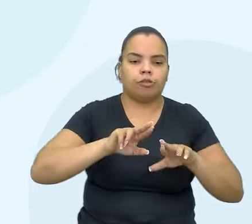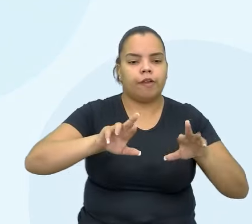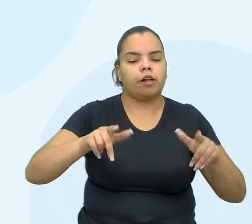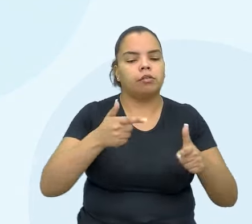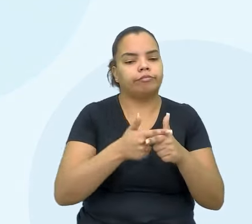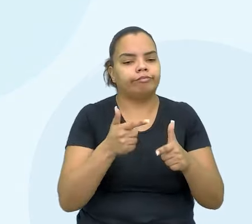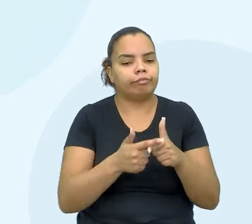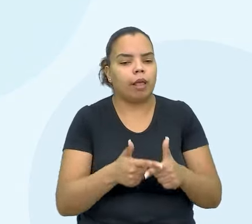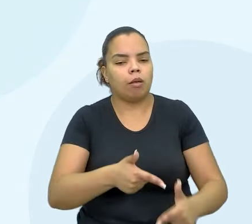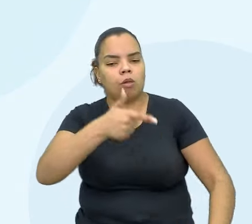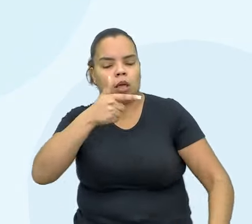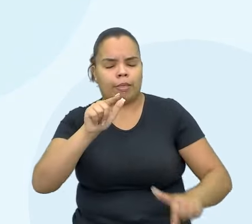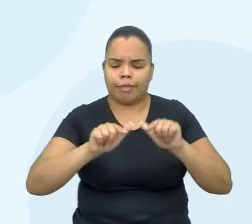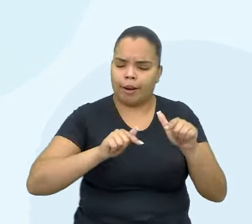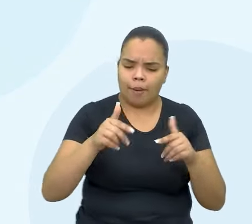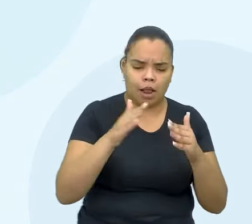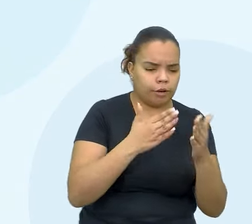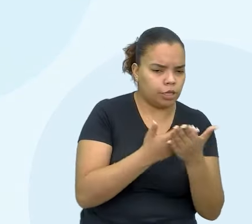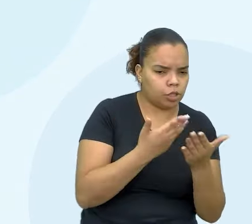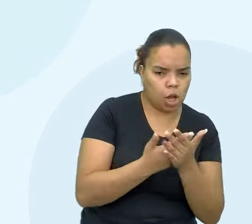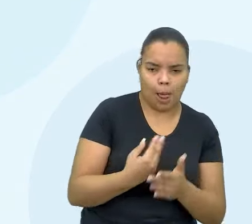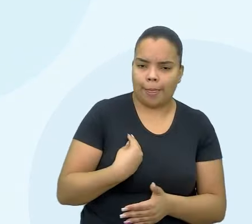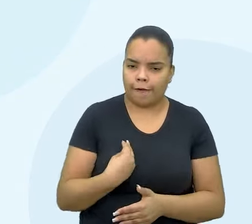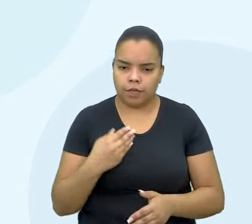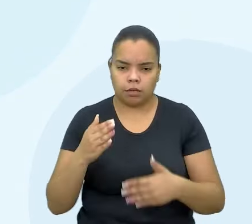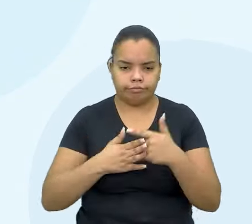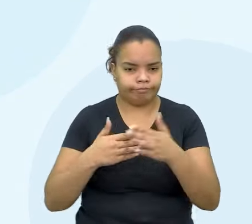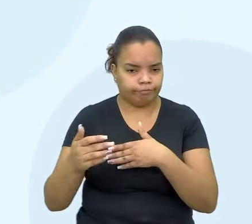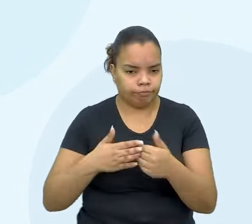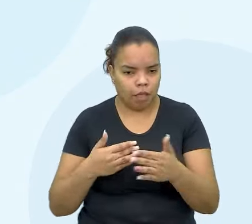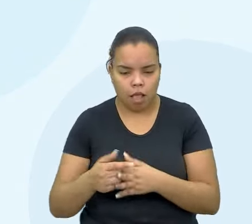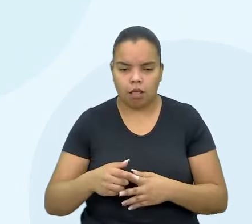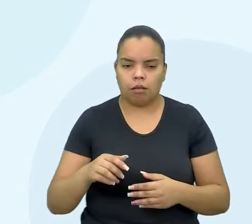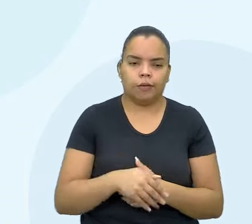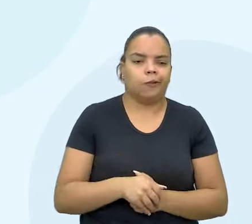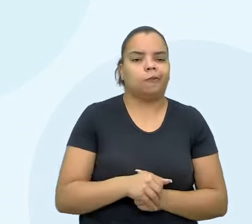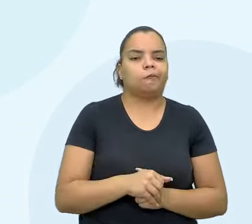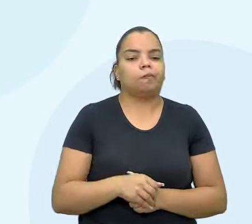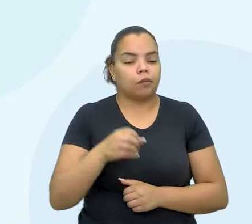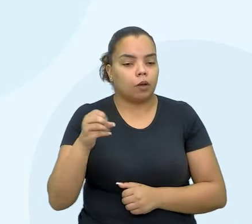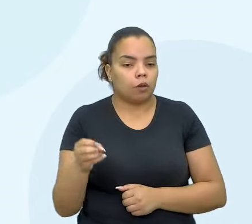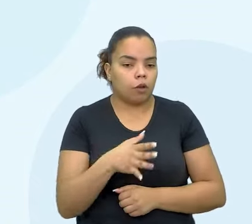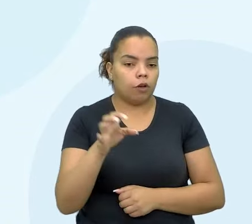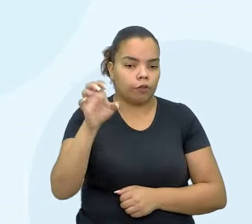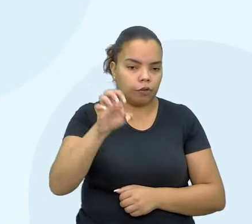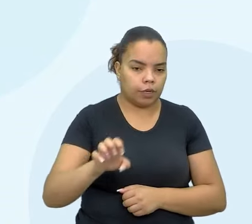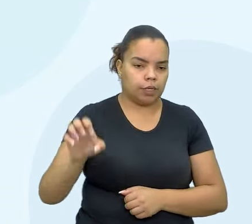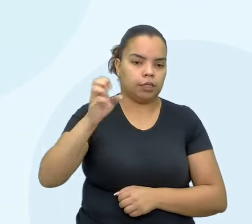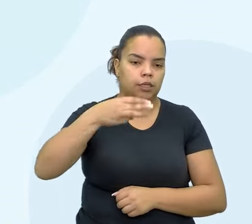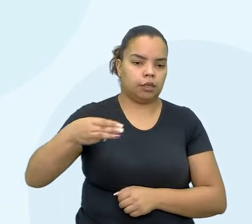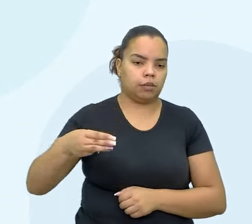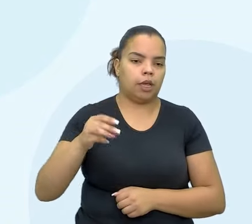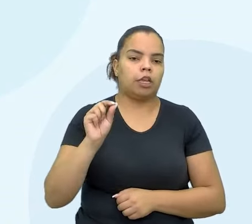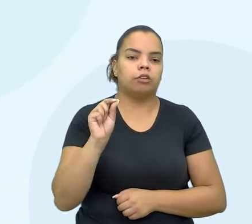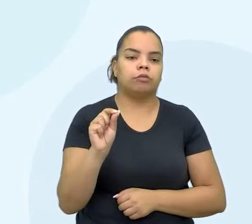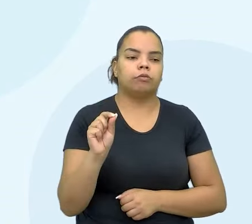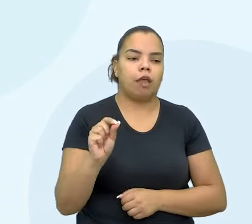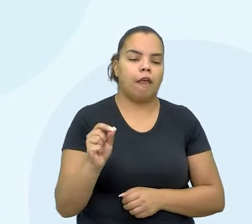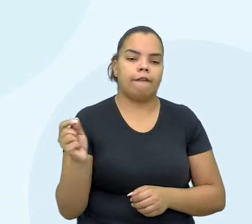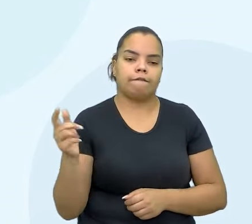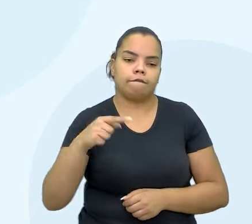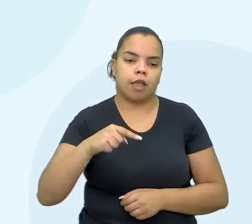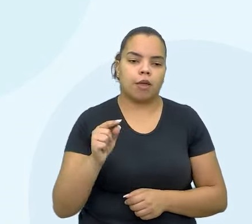seja na escola, seja no trabalho, seja na vida. Os itinerários vieram, né, esse novo ensino médio, justamente por isso, né, pessoal?